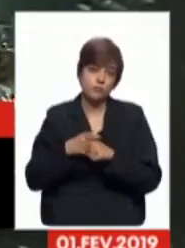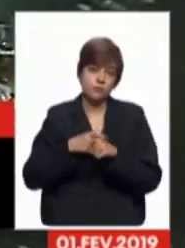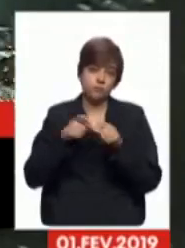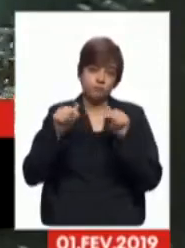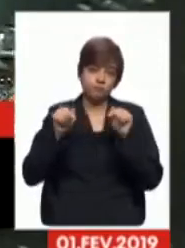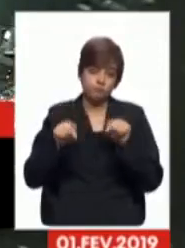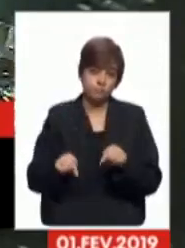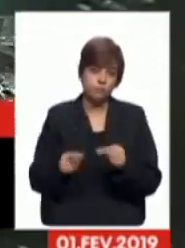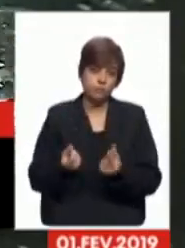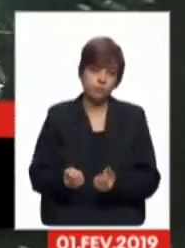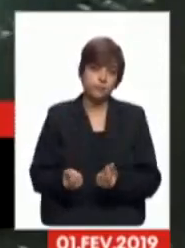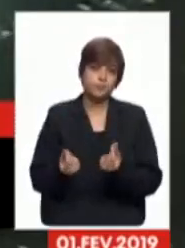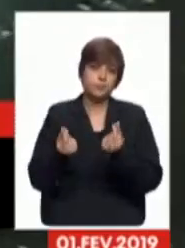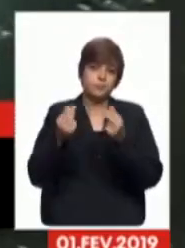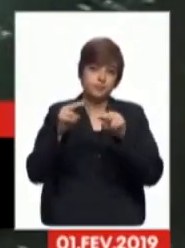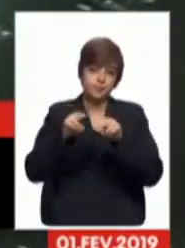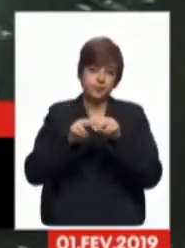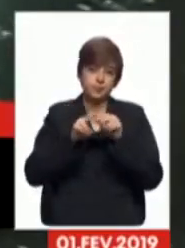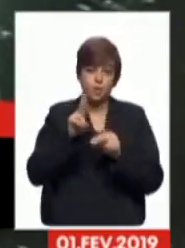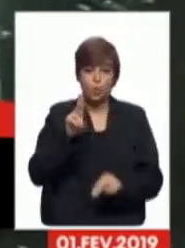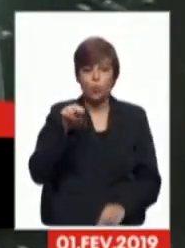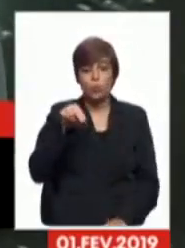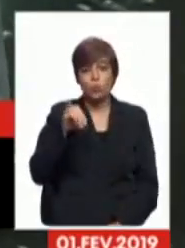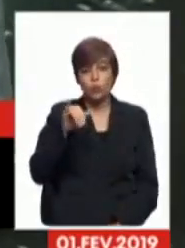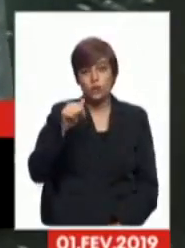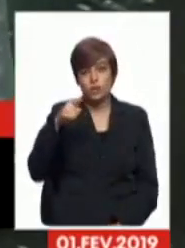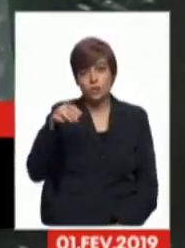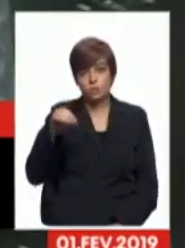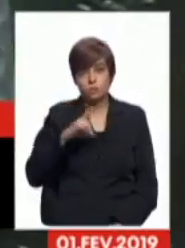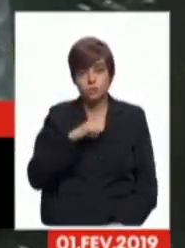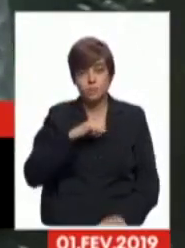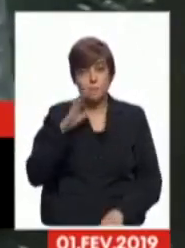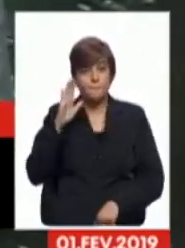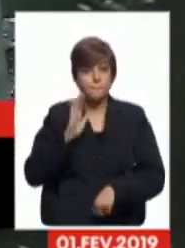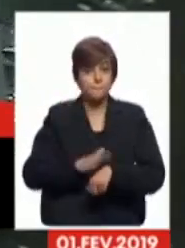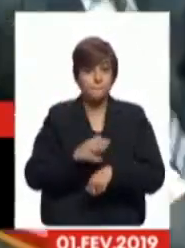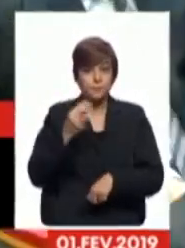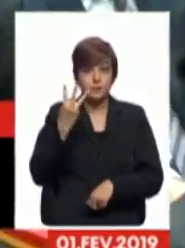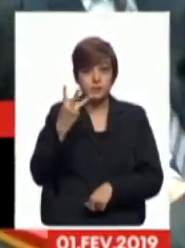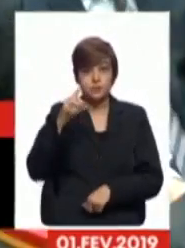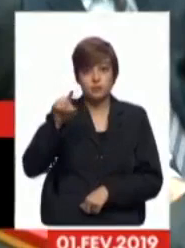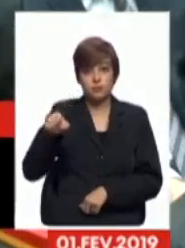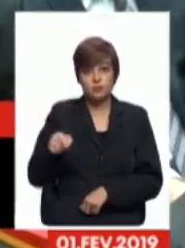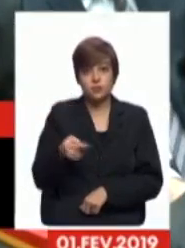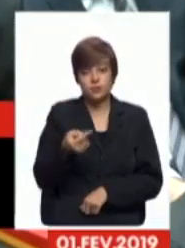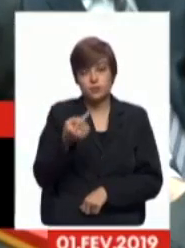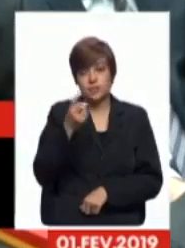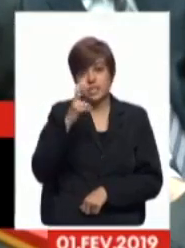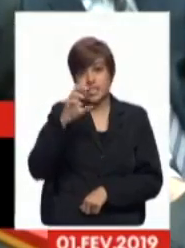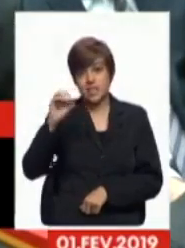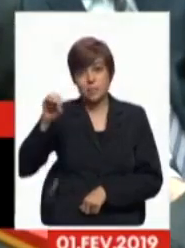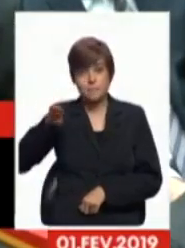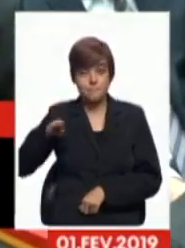refinanciada junto à União, que somaram mais de 3,5 bilhões ano passado.